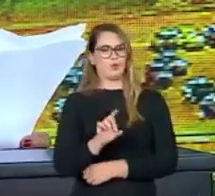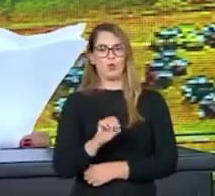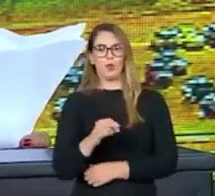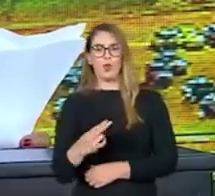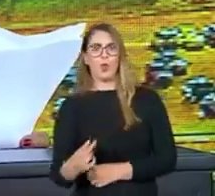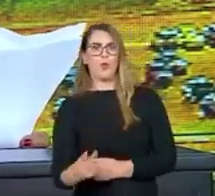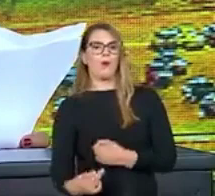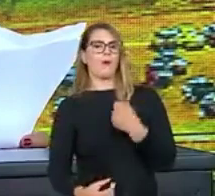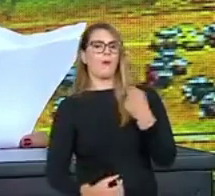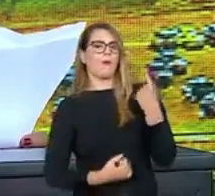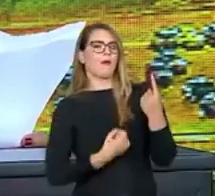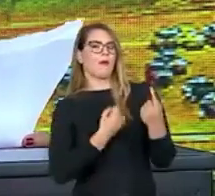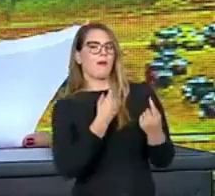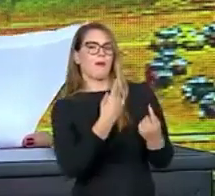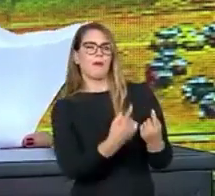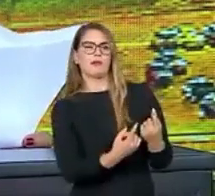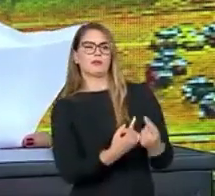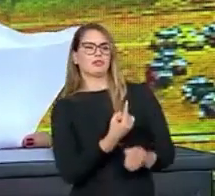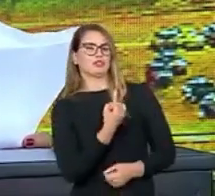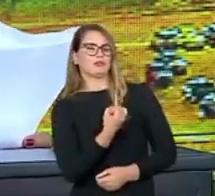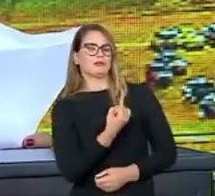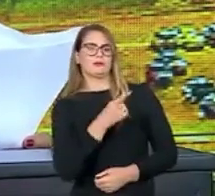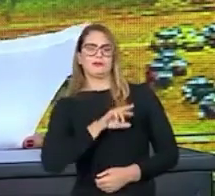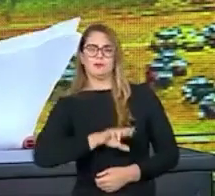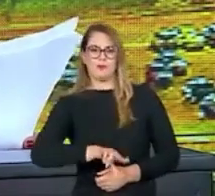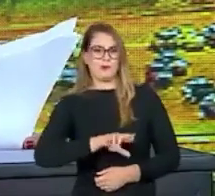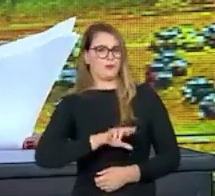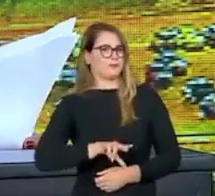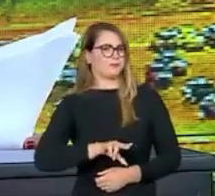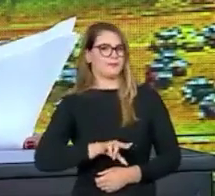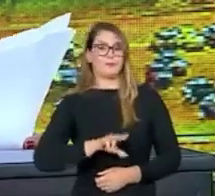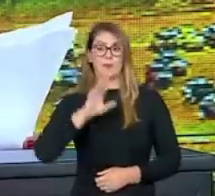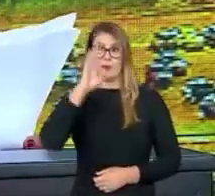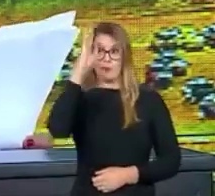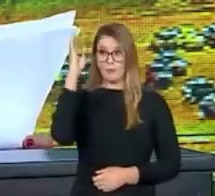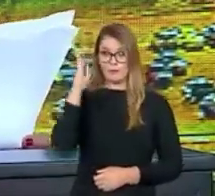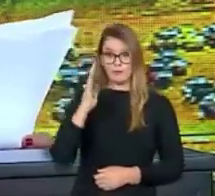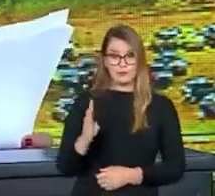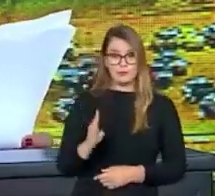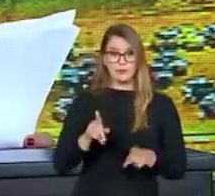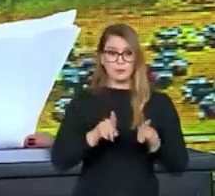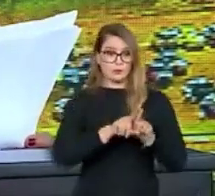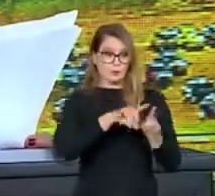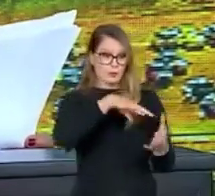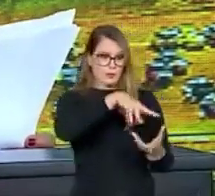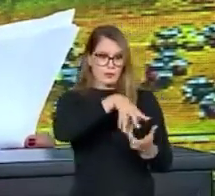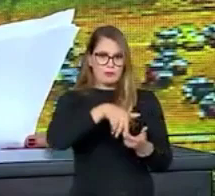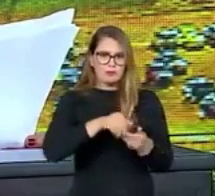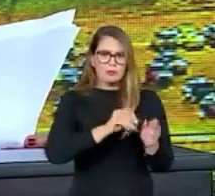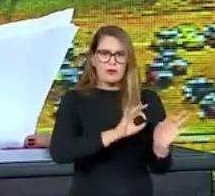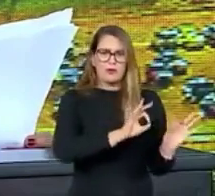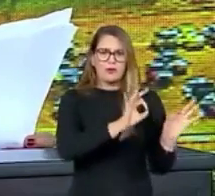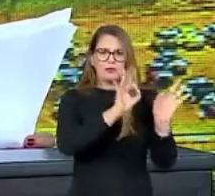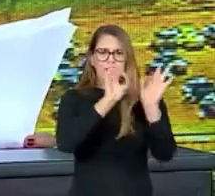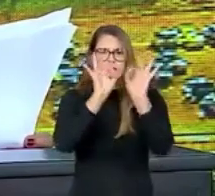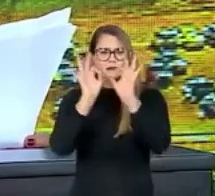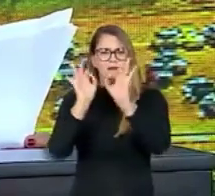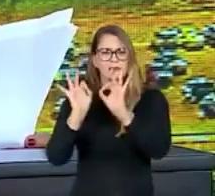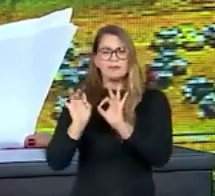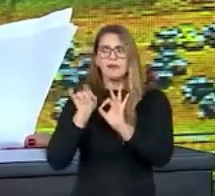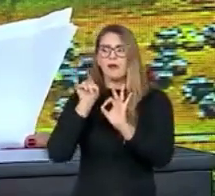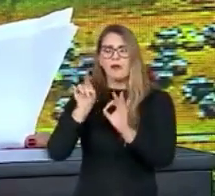um episódio isolado. O Brasil e o mundo acompanharam as